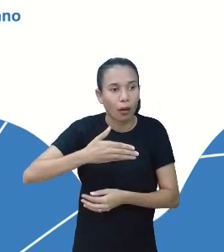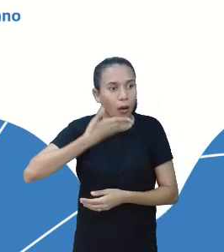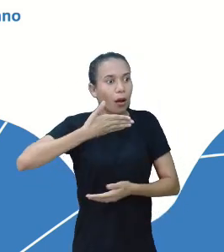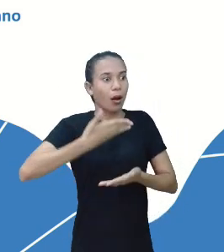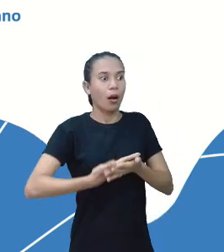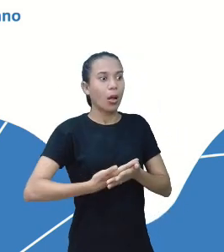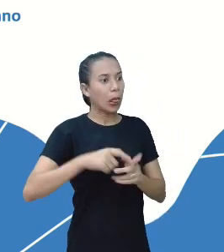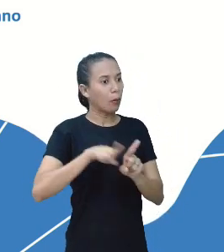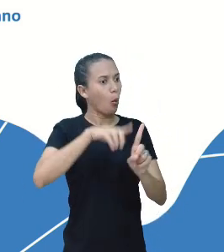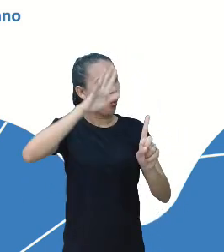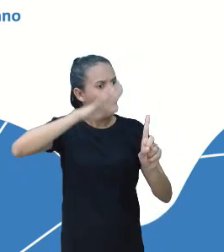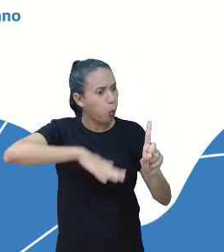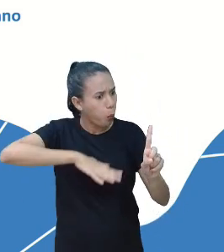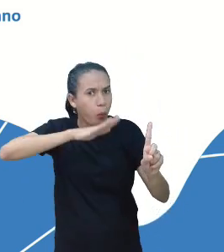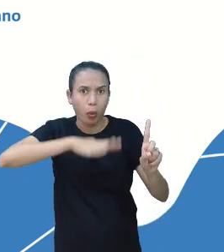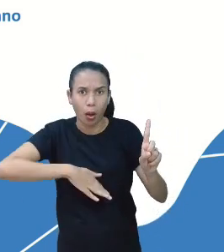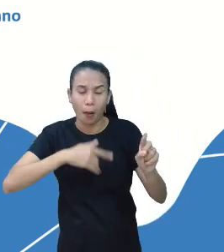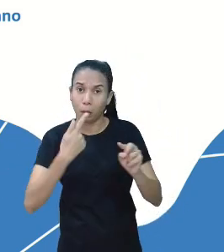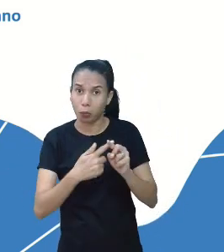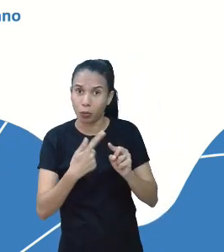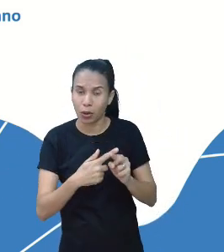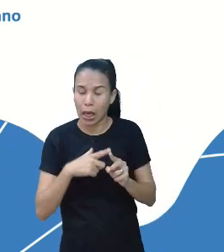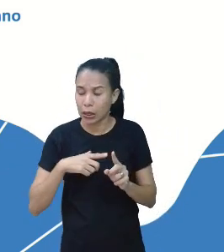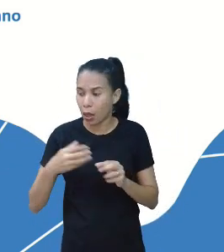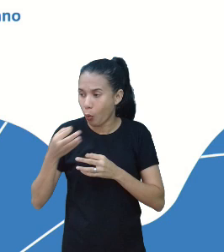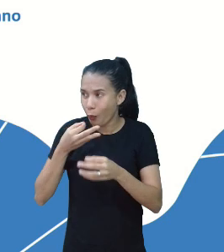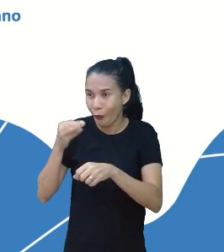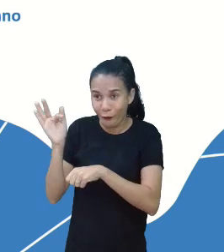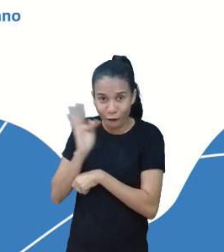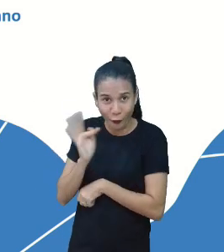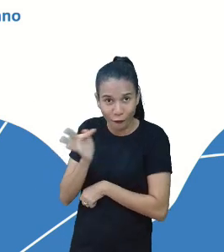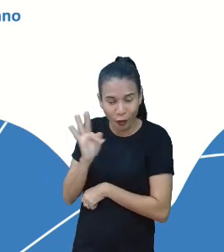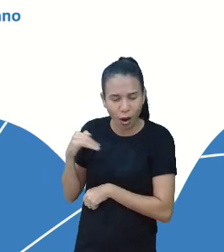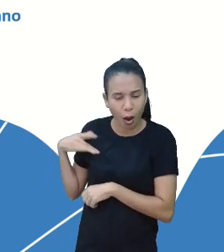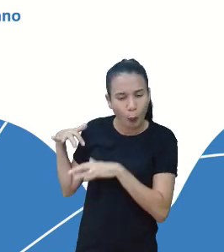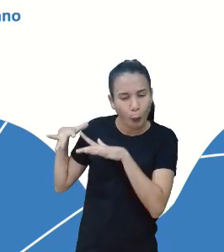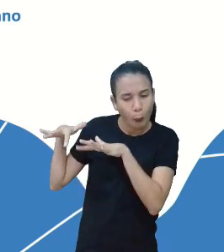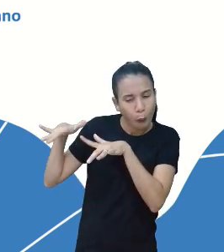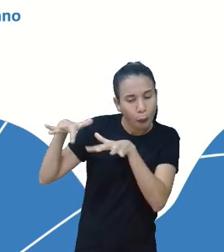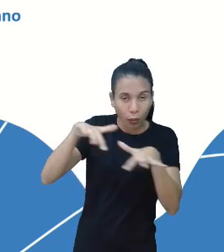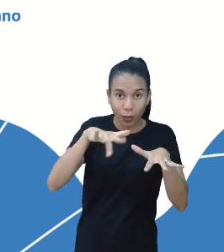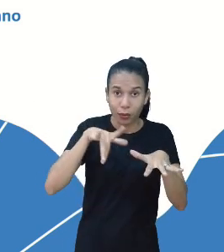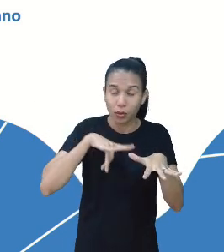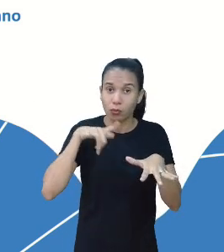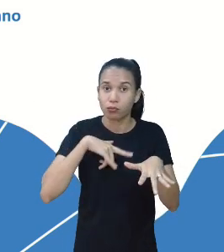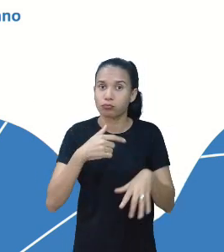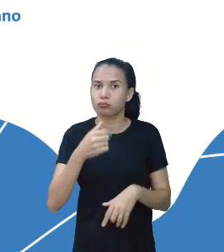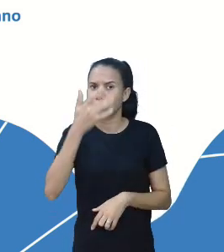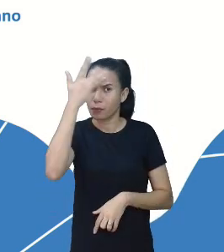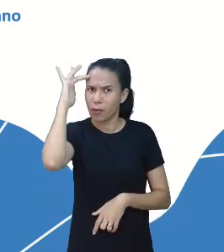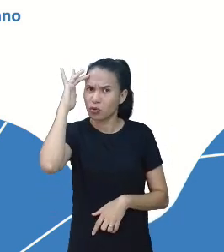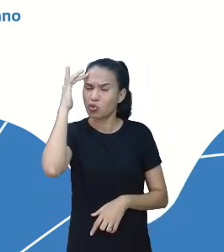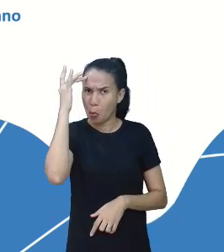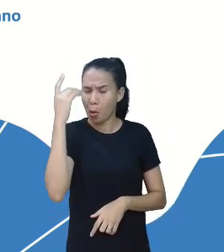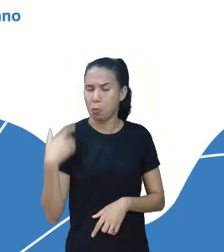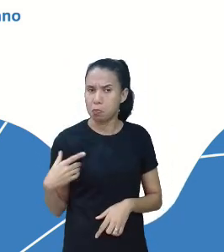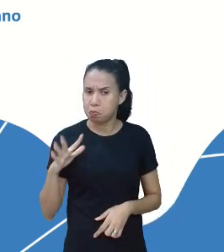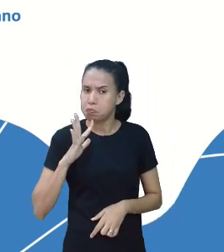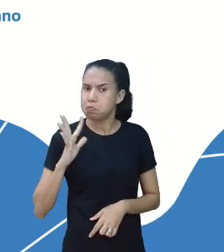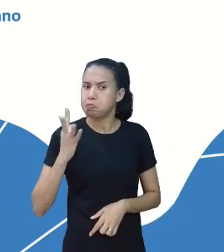e reverência, pois, de acordo com os comentários que logo correram, tratava-se de pessoa de